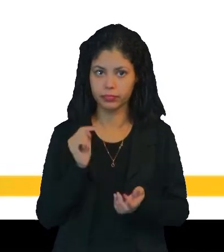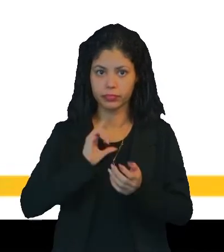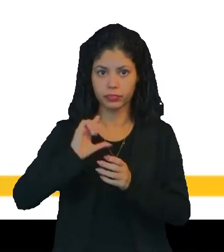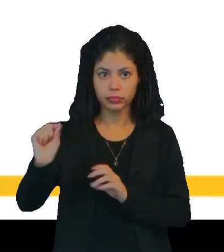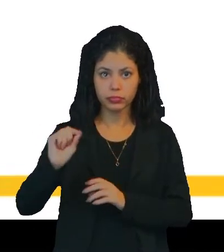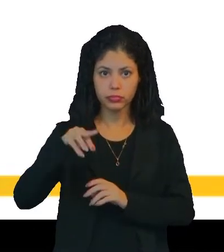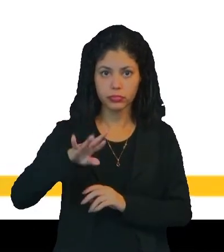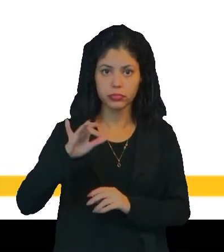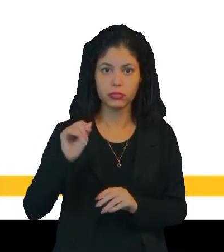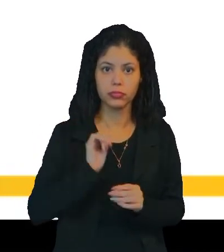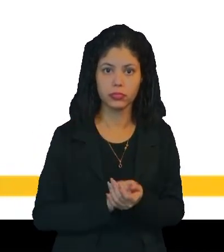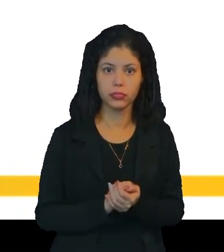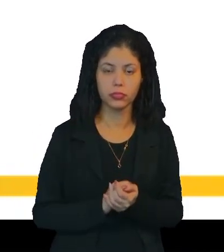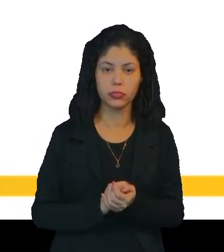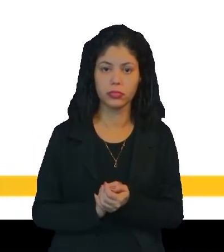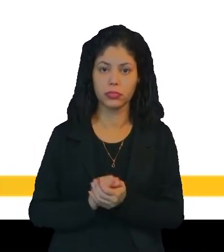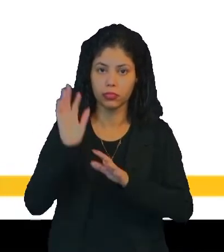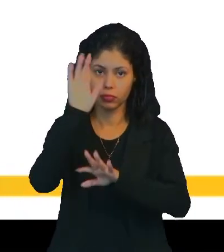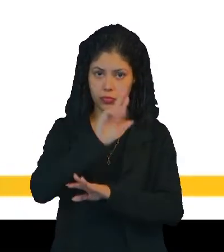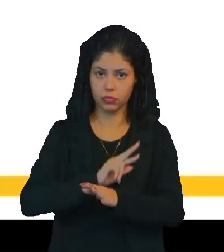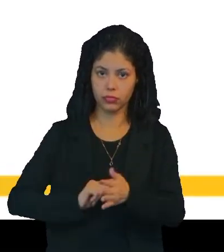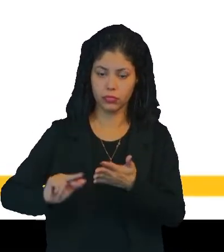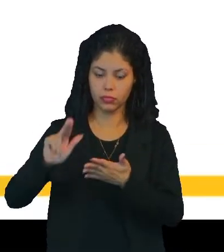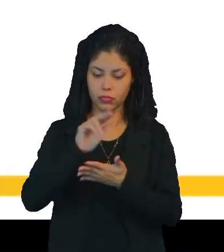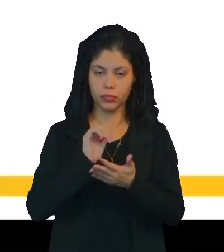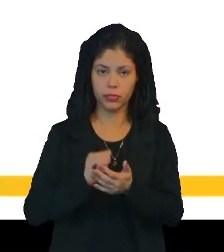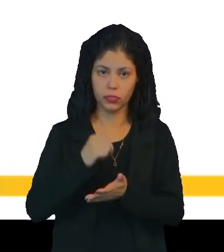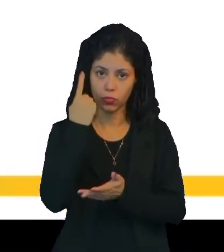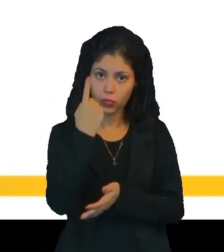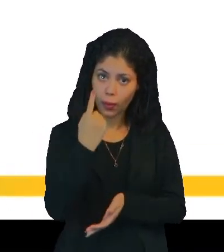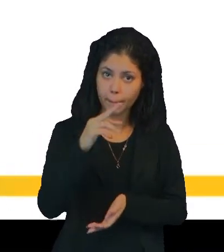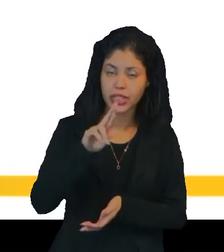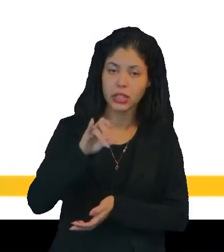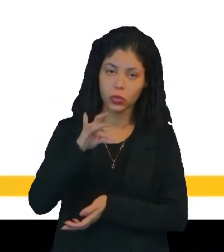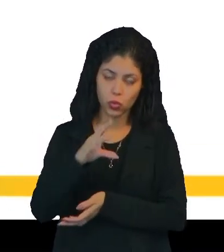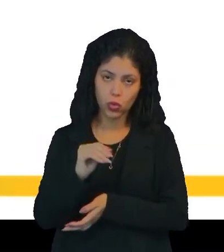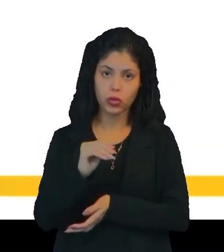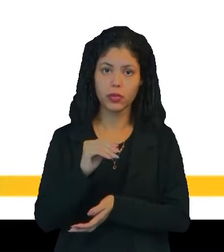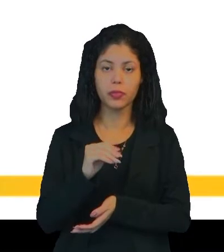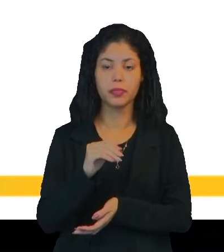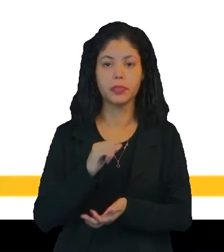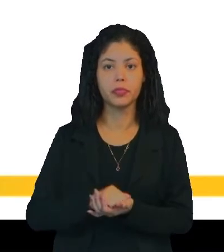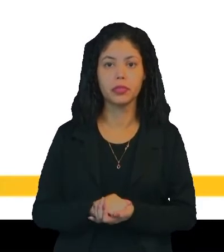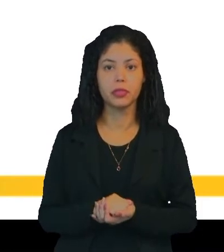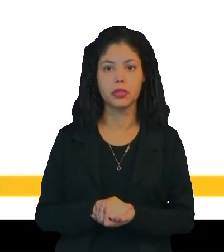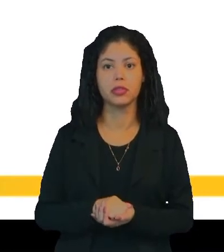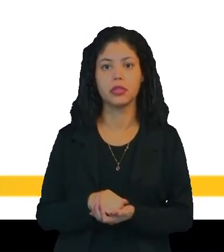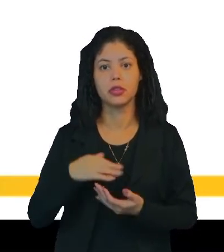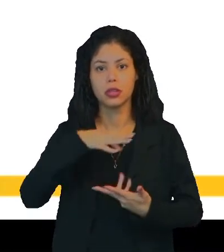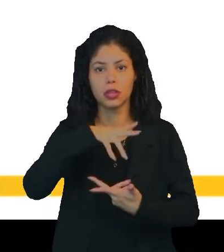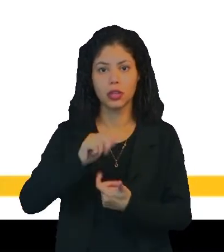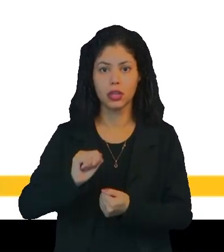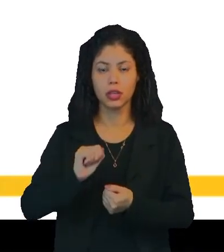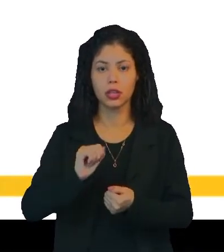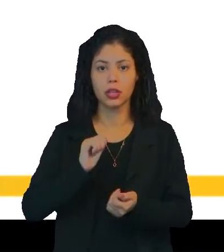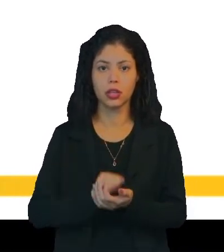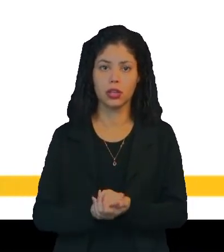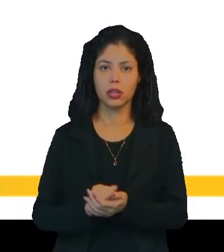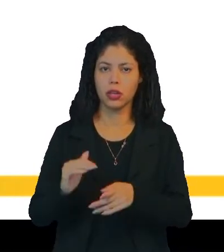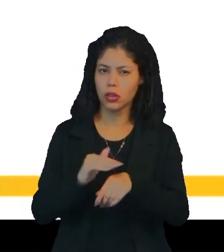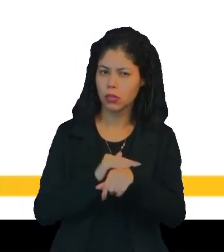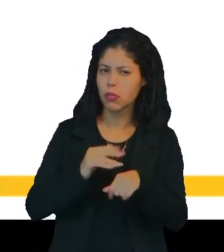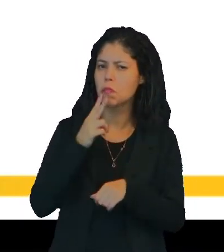de Marte, passamos pelo cinturão de asteroides, que só tem pedregulho, e o planetarão Ceres, que é